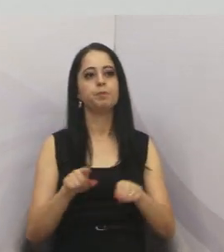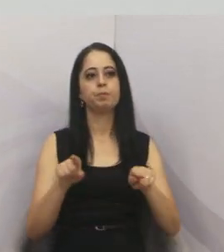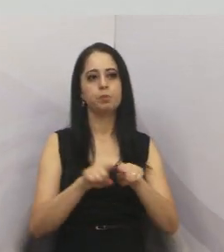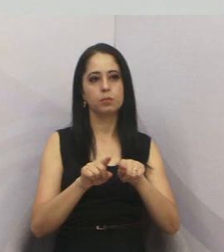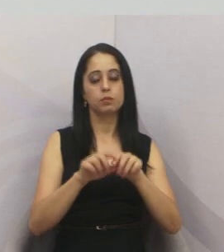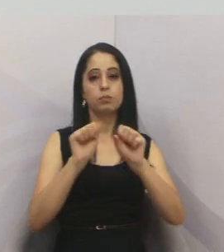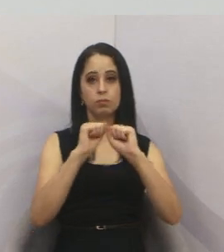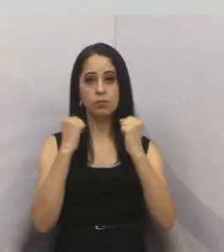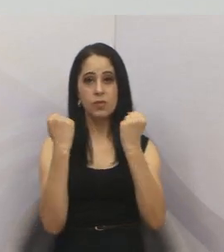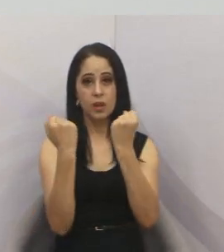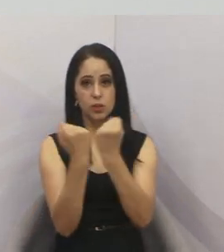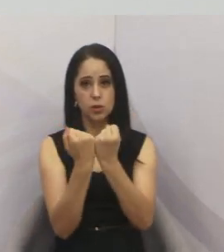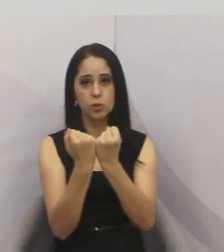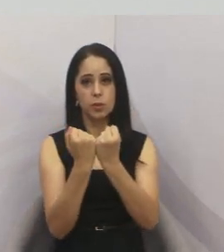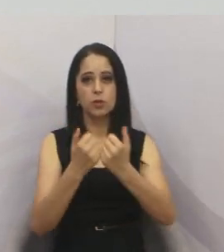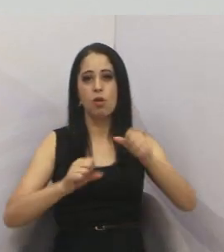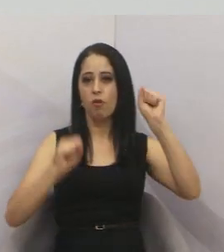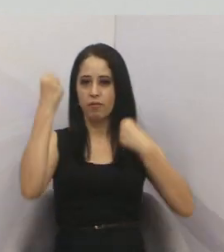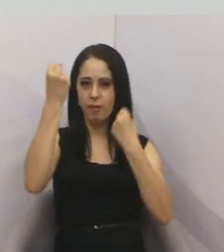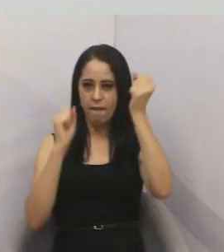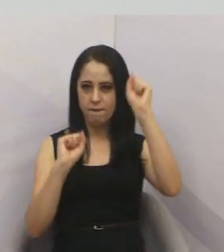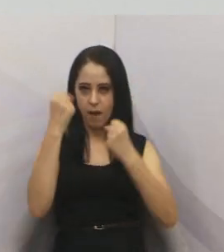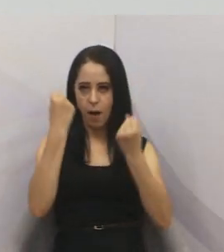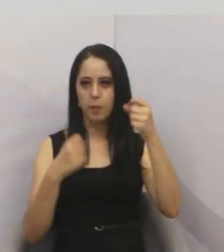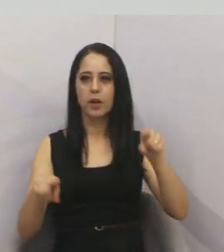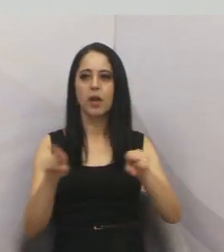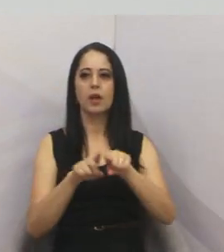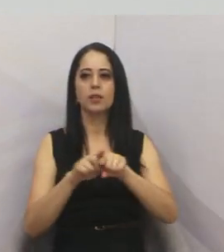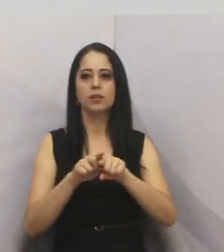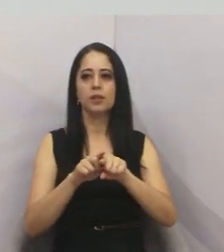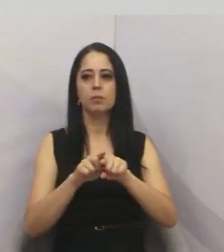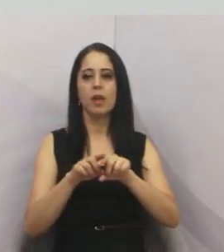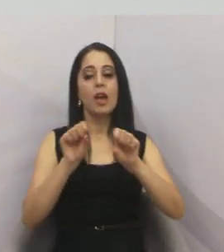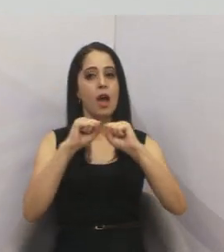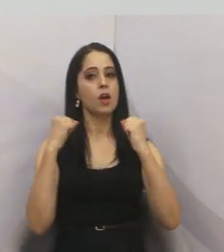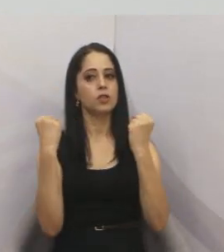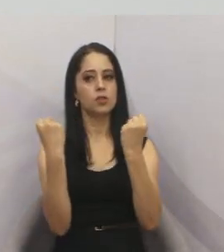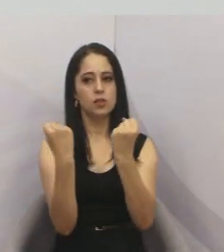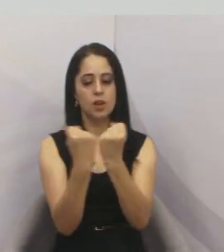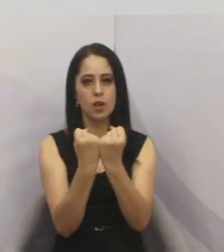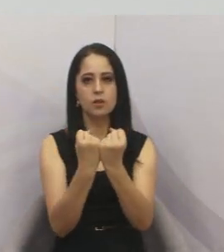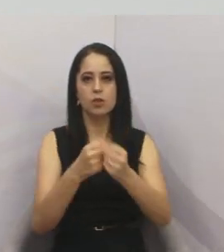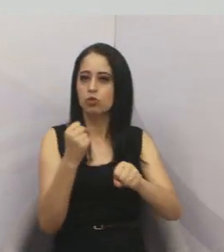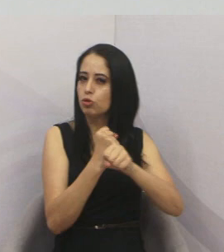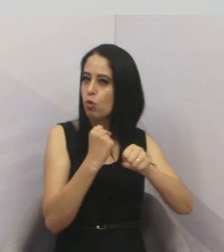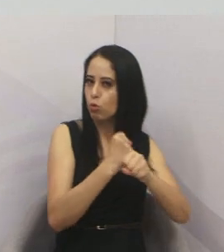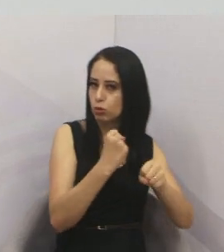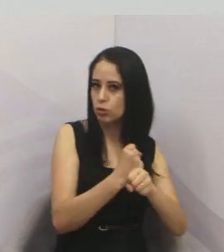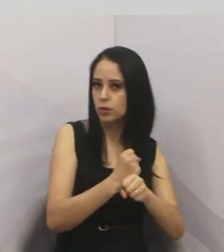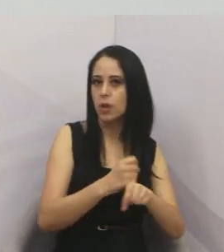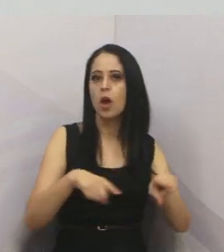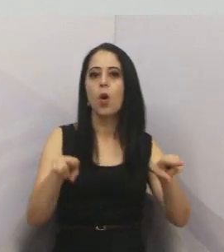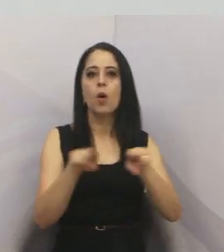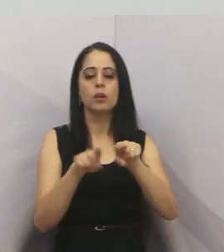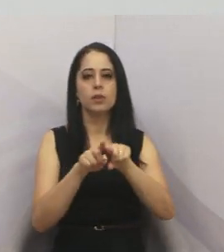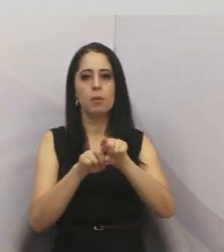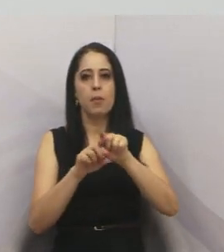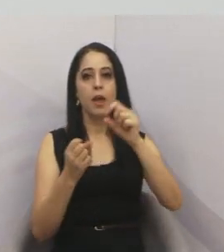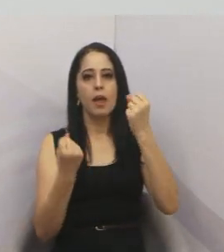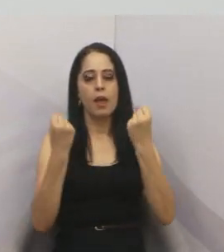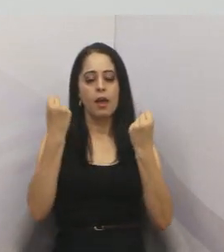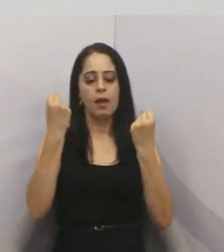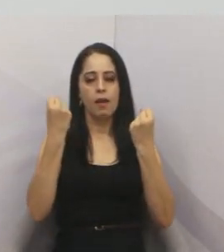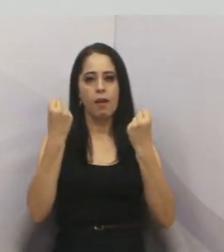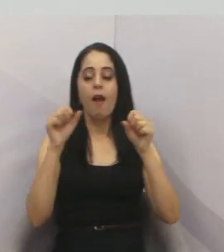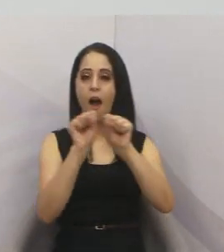Jacareí, Associação das Construtoras do Vale do Paraíba, Associação das Empresas de Mineração de Jacareí,